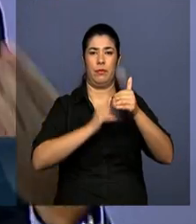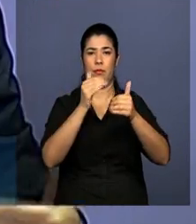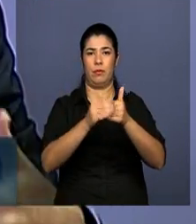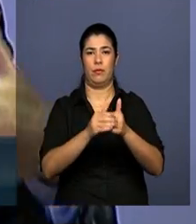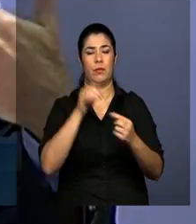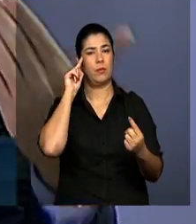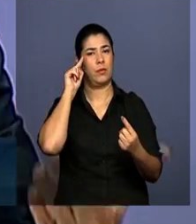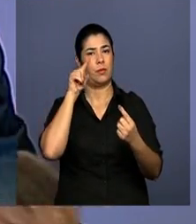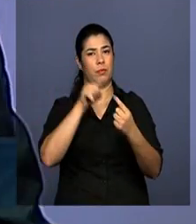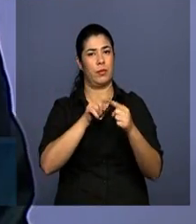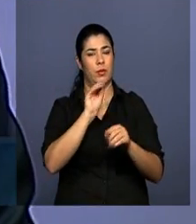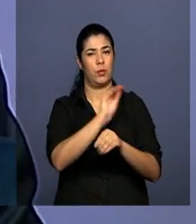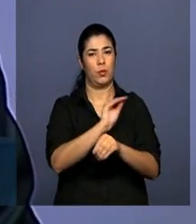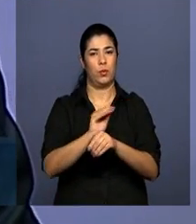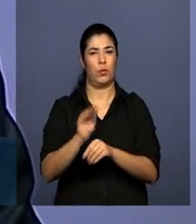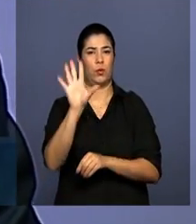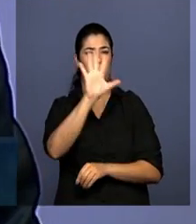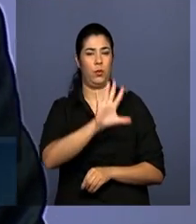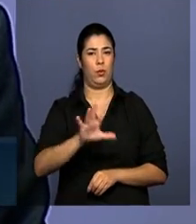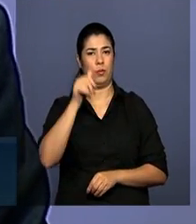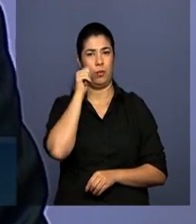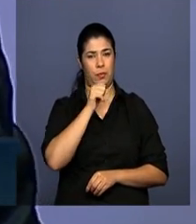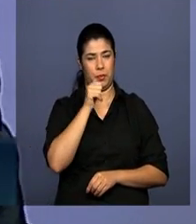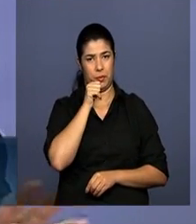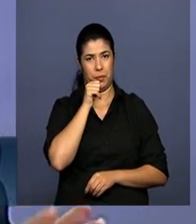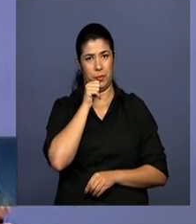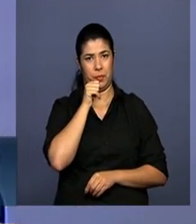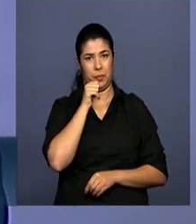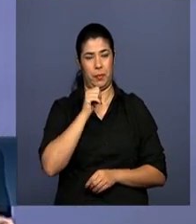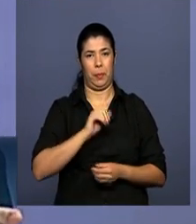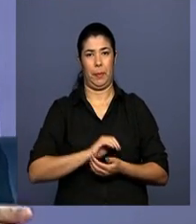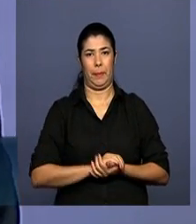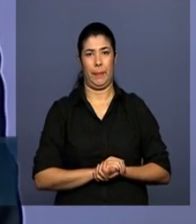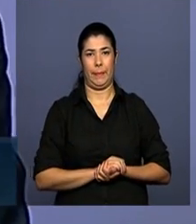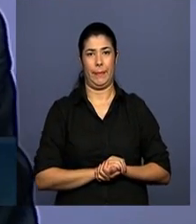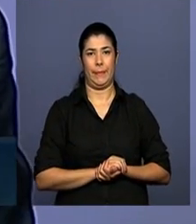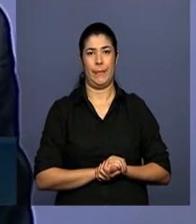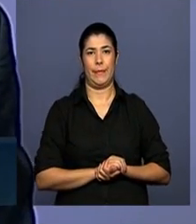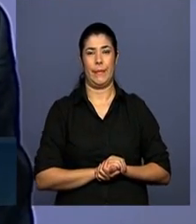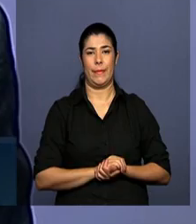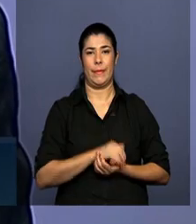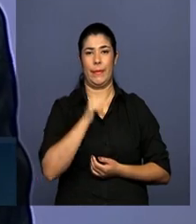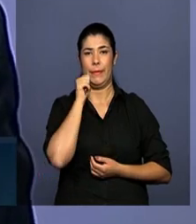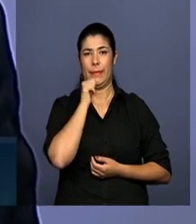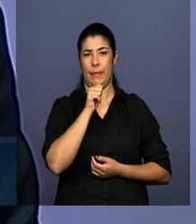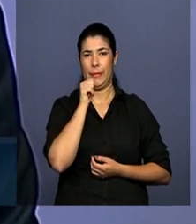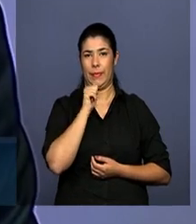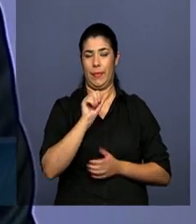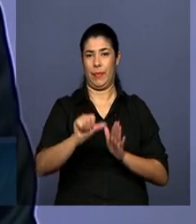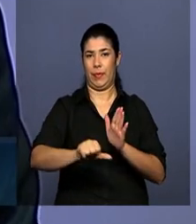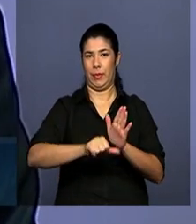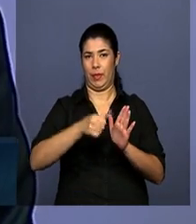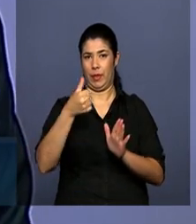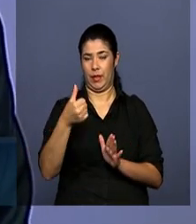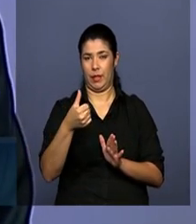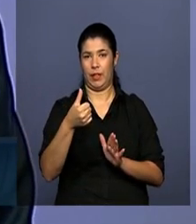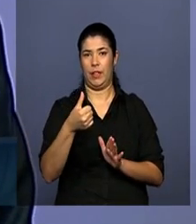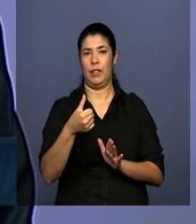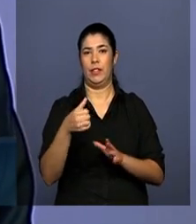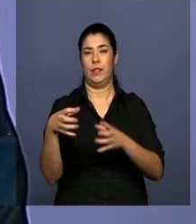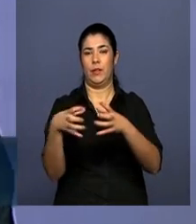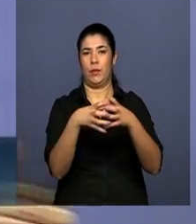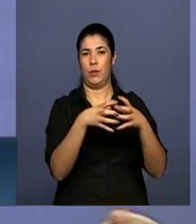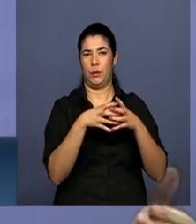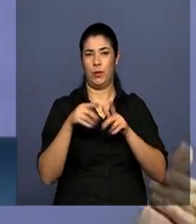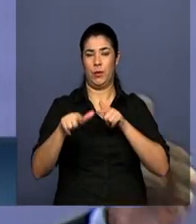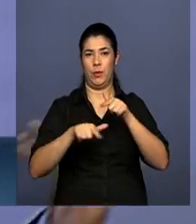numa perspectiva de cuidado integral. Primeiro, vou falar desta que diz respeito ao grupo de trabalho